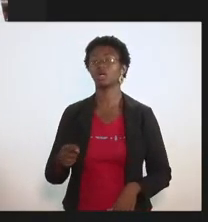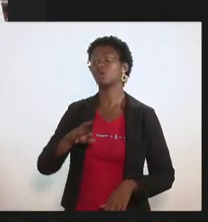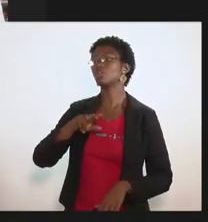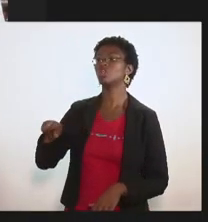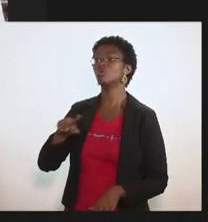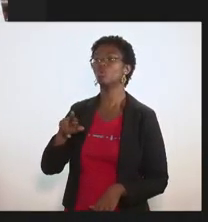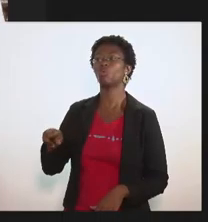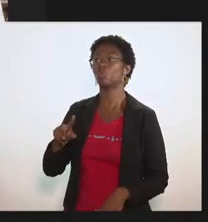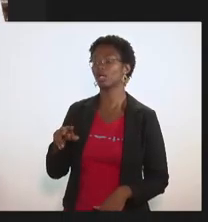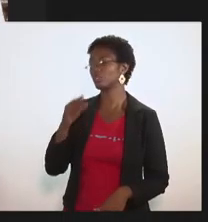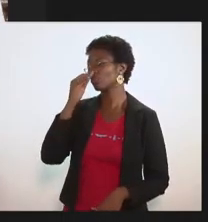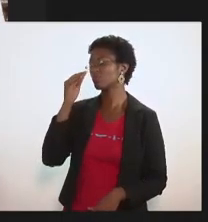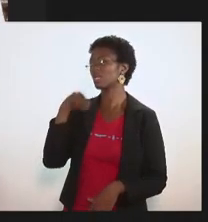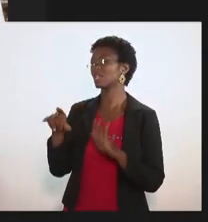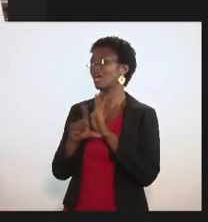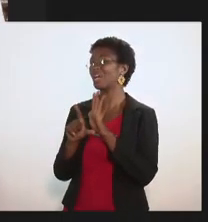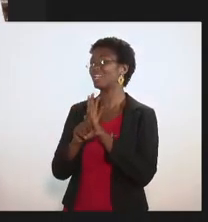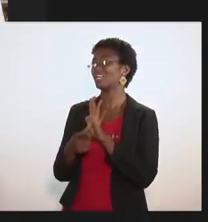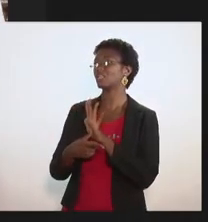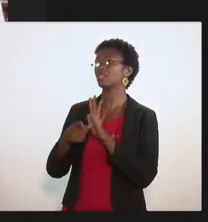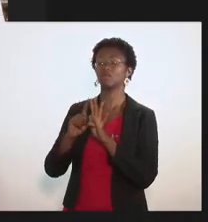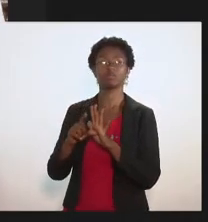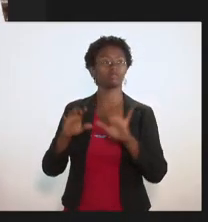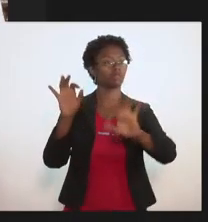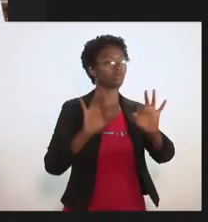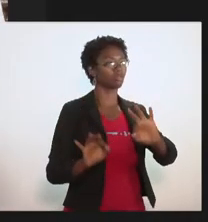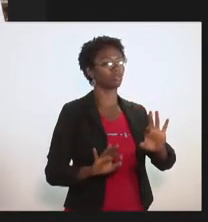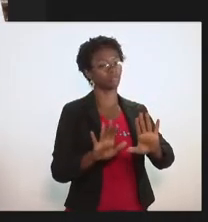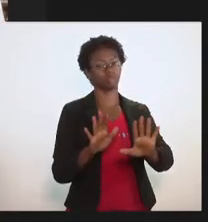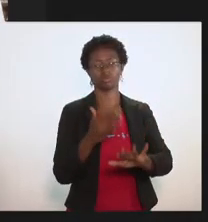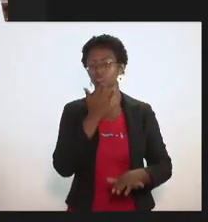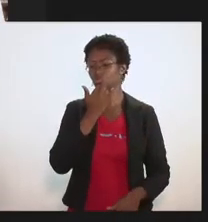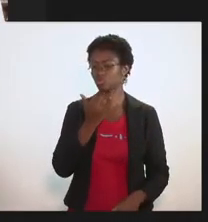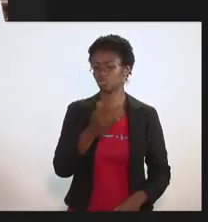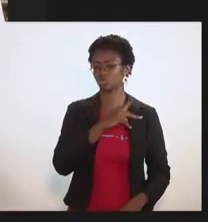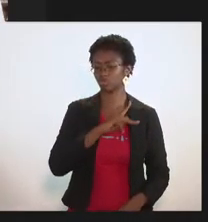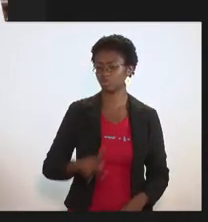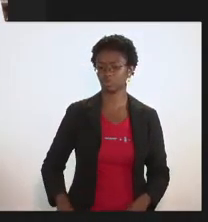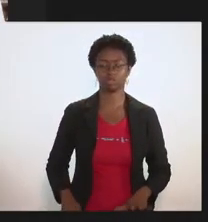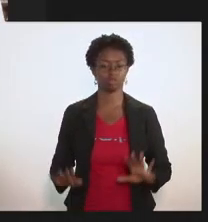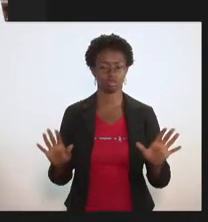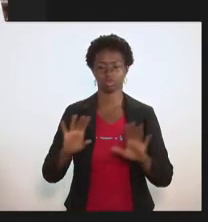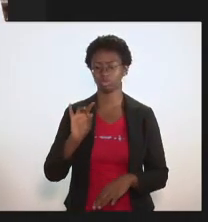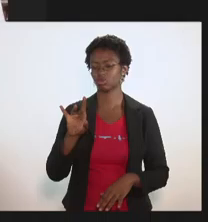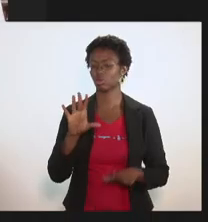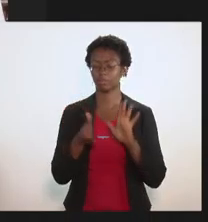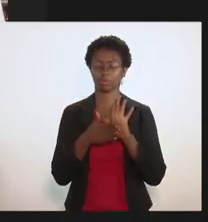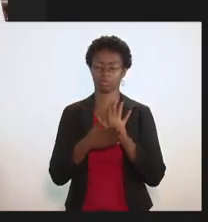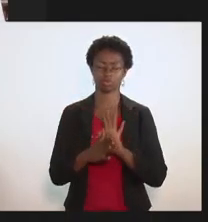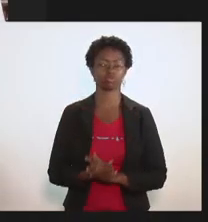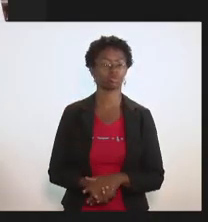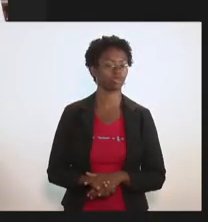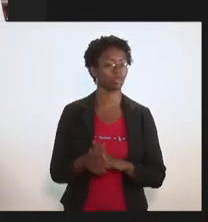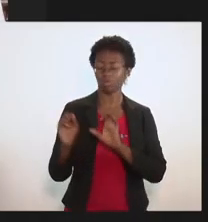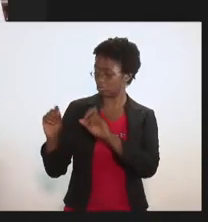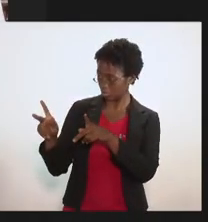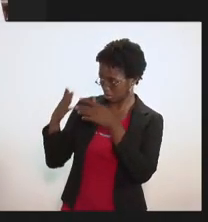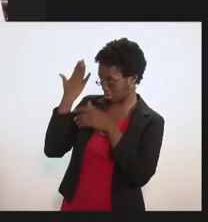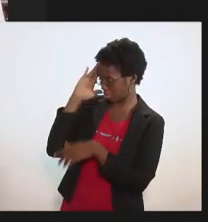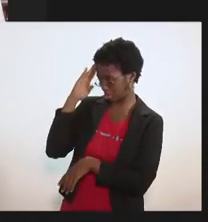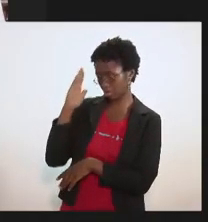fecho. Concorda, Amorim e Pacheco? Por mim, tem então, tem acordo. Tem acordo da minha parte. Eu quero